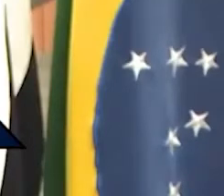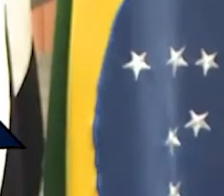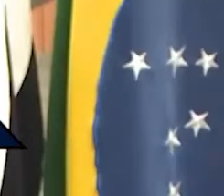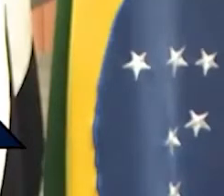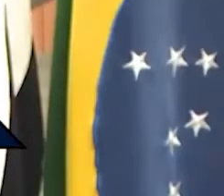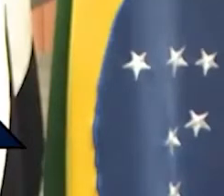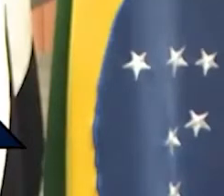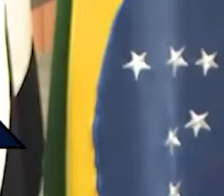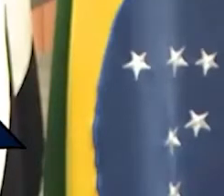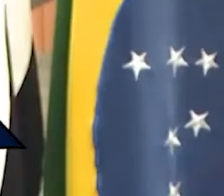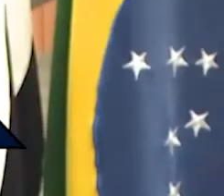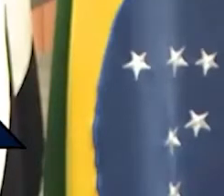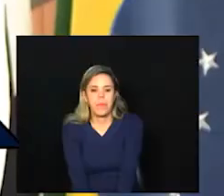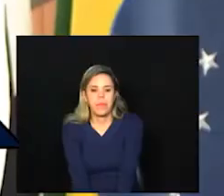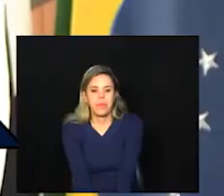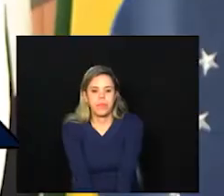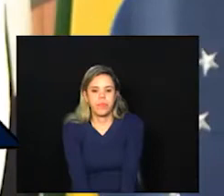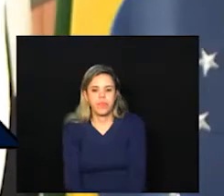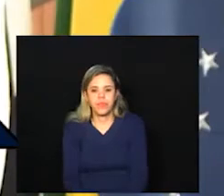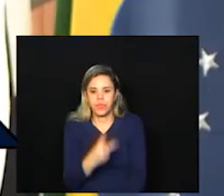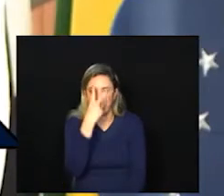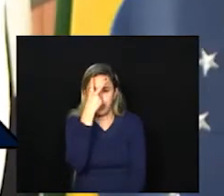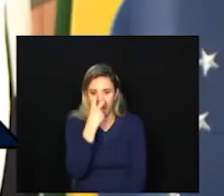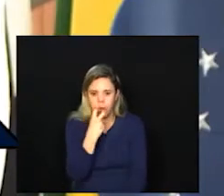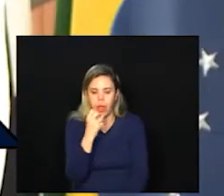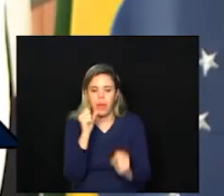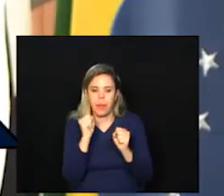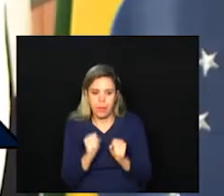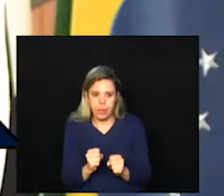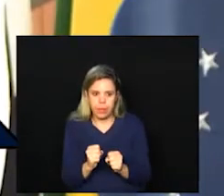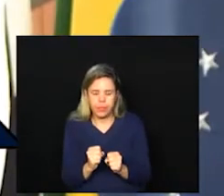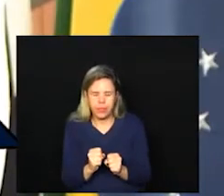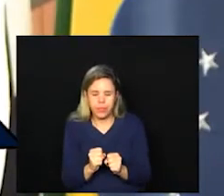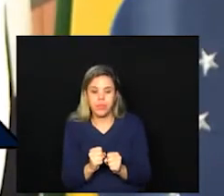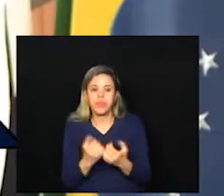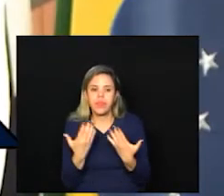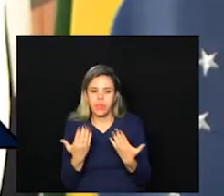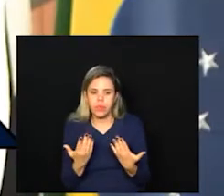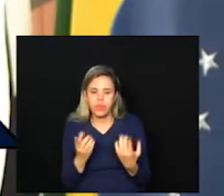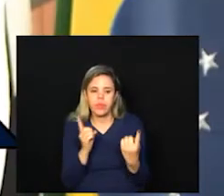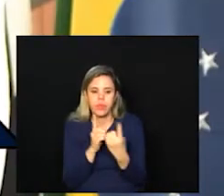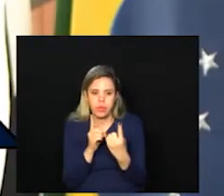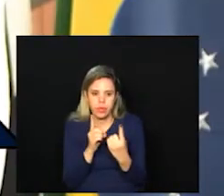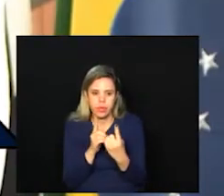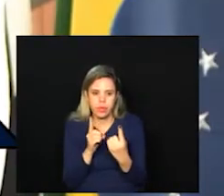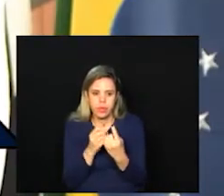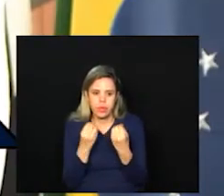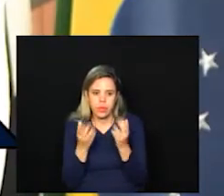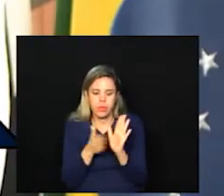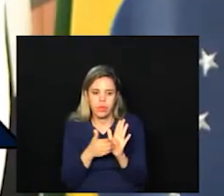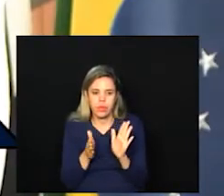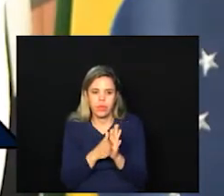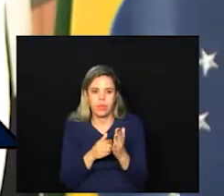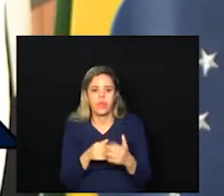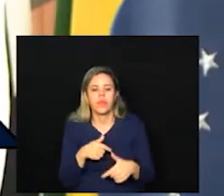essa integração e permitir que o deficiente visual possa ser contemplado com o oferecimento dessa prestação de serviço